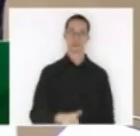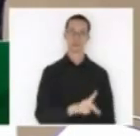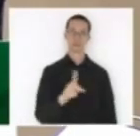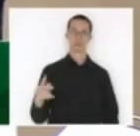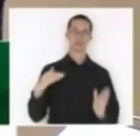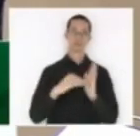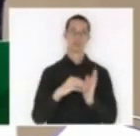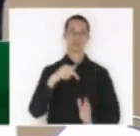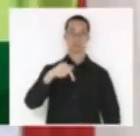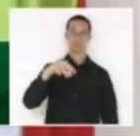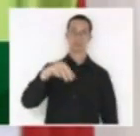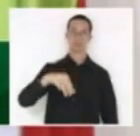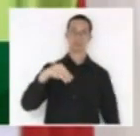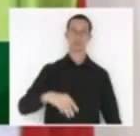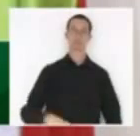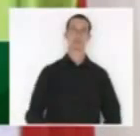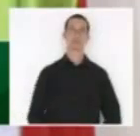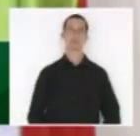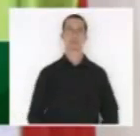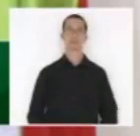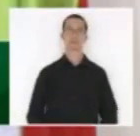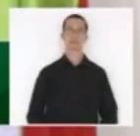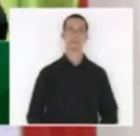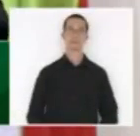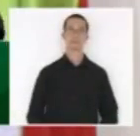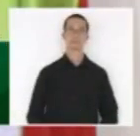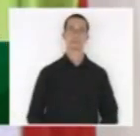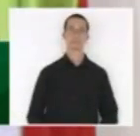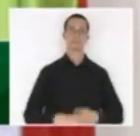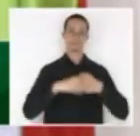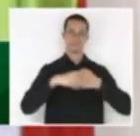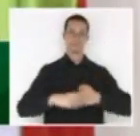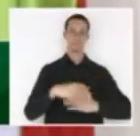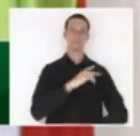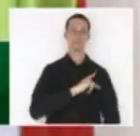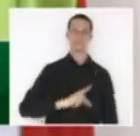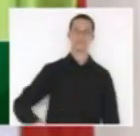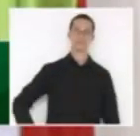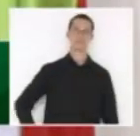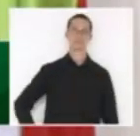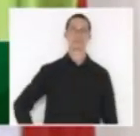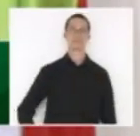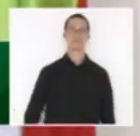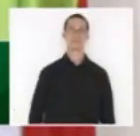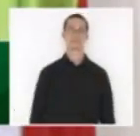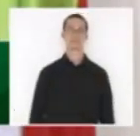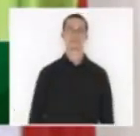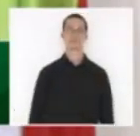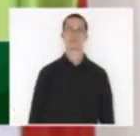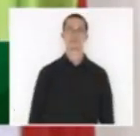deputado. Senhor presidente, senhores deputados,